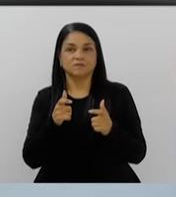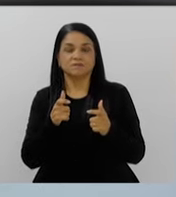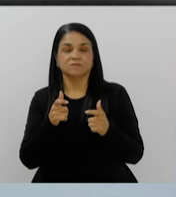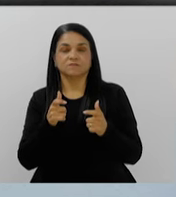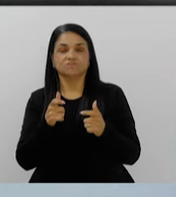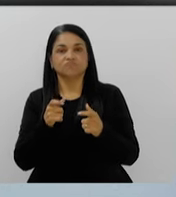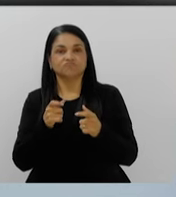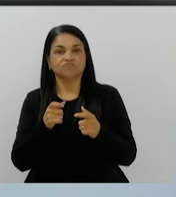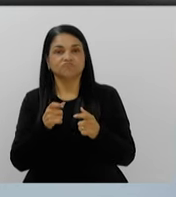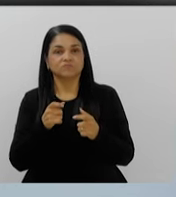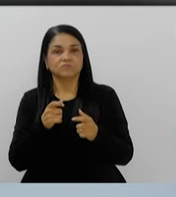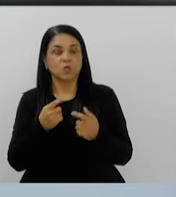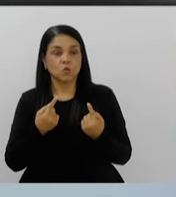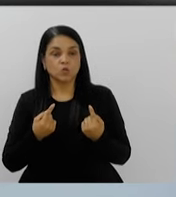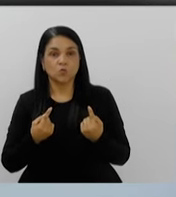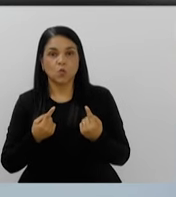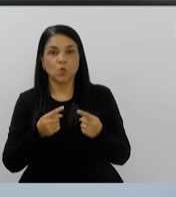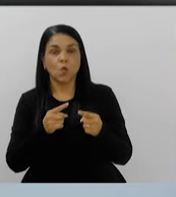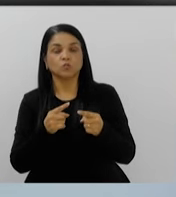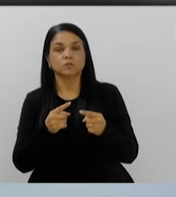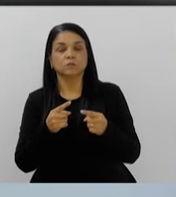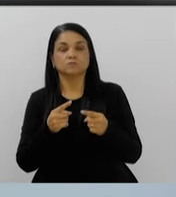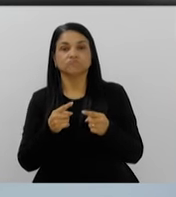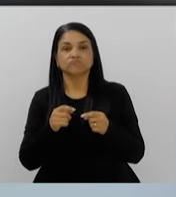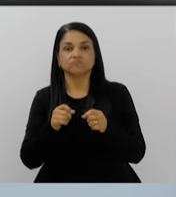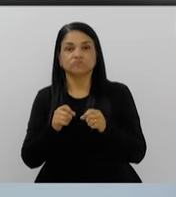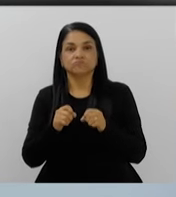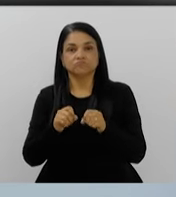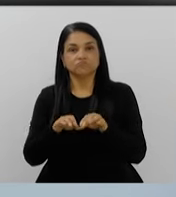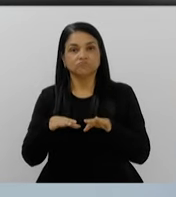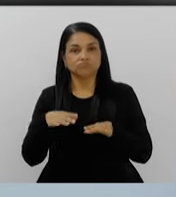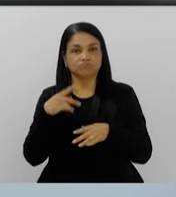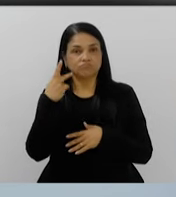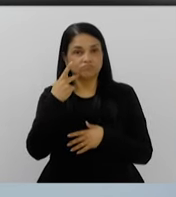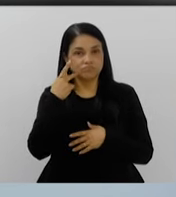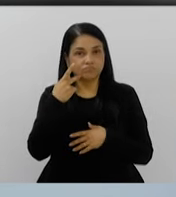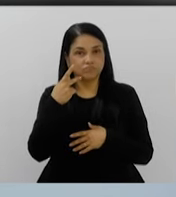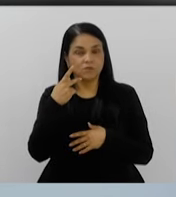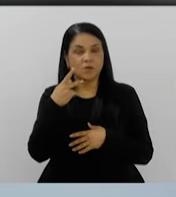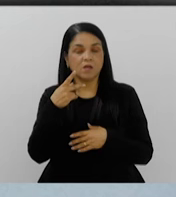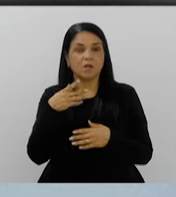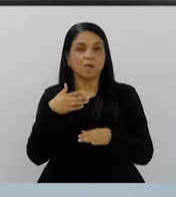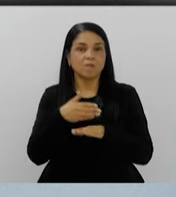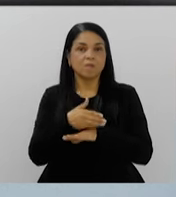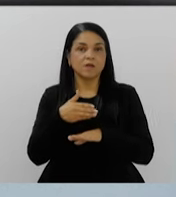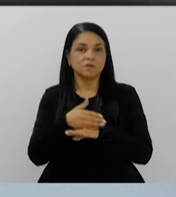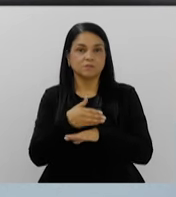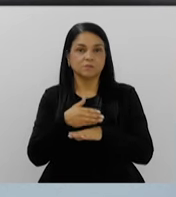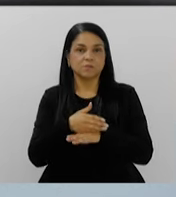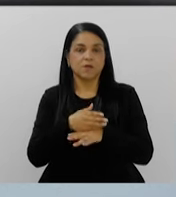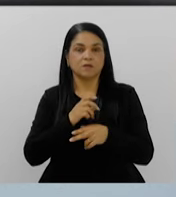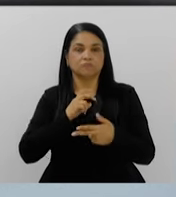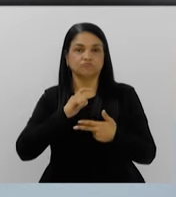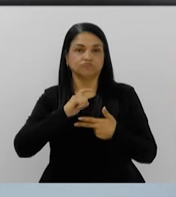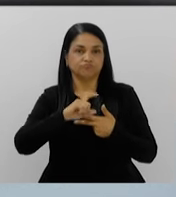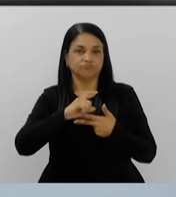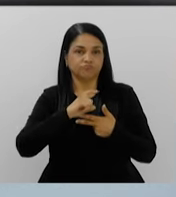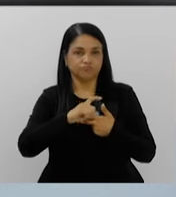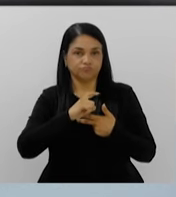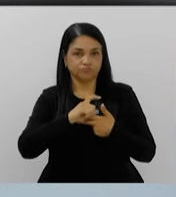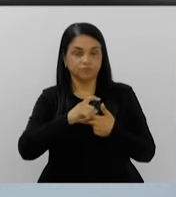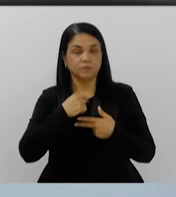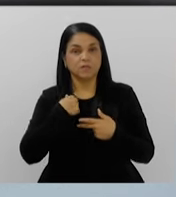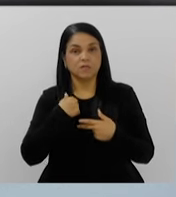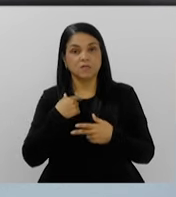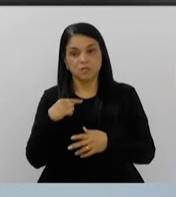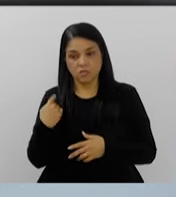exceções, eu sou contra o Parlamento Fluminense participar de órgãos do Executivo. Se a